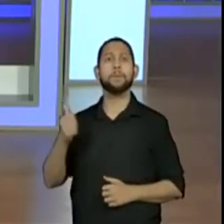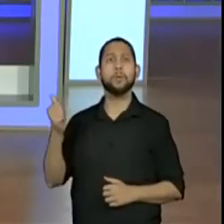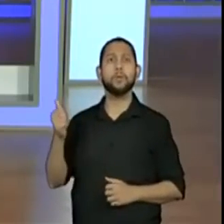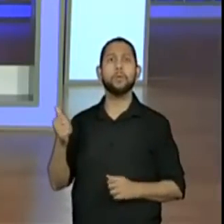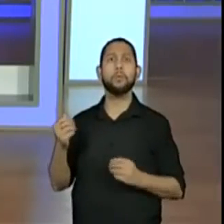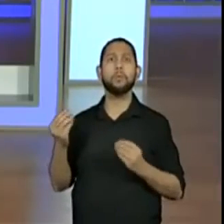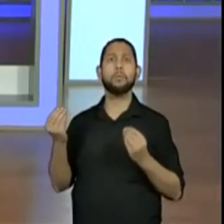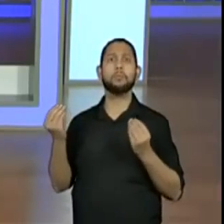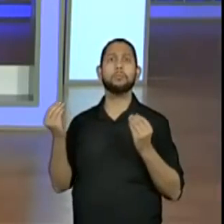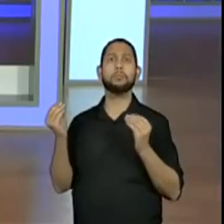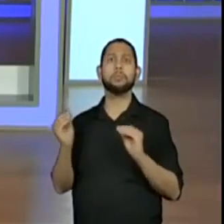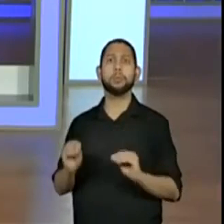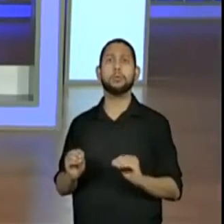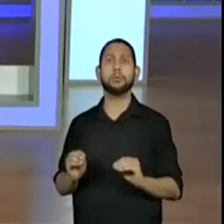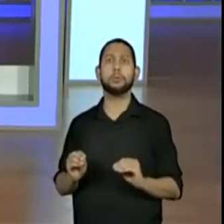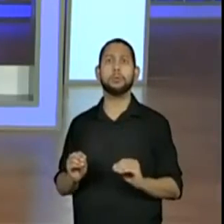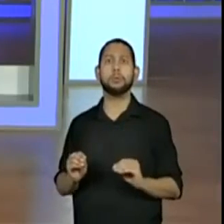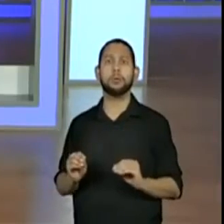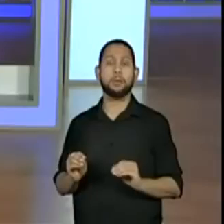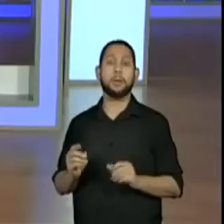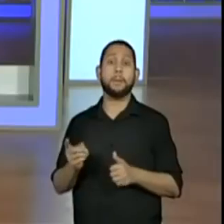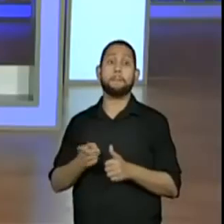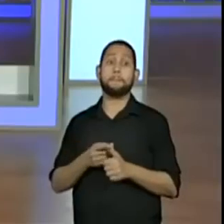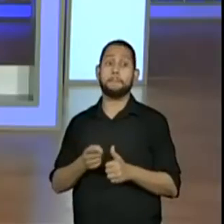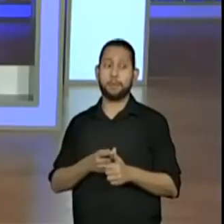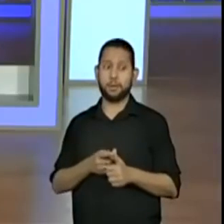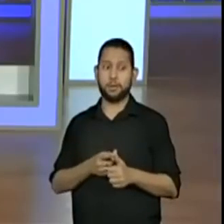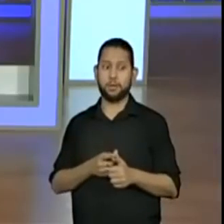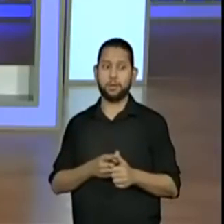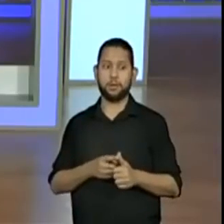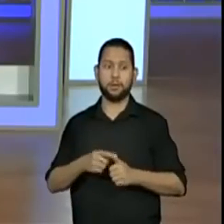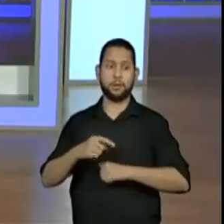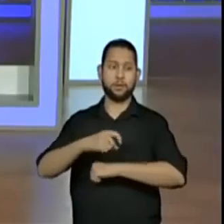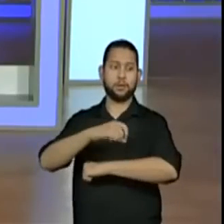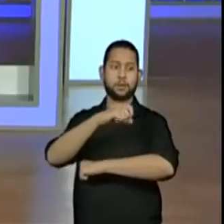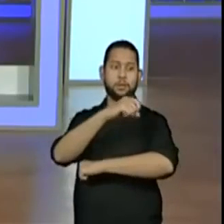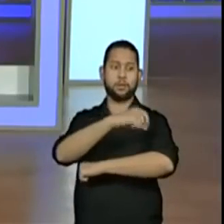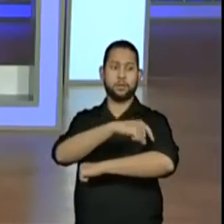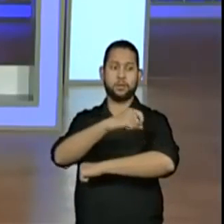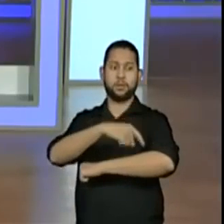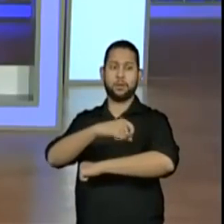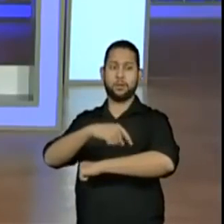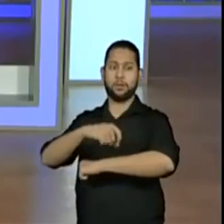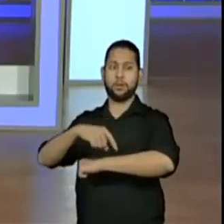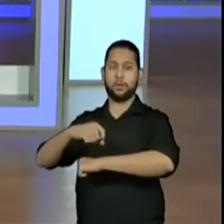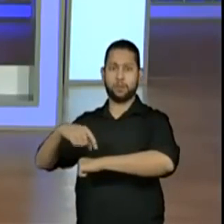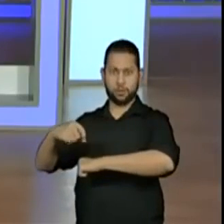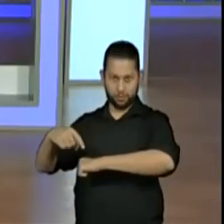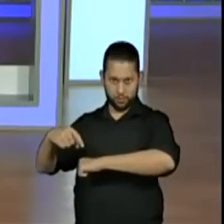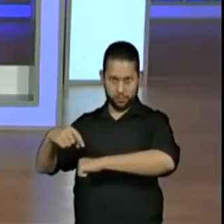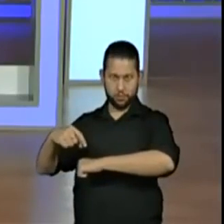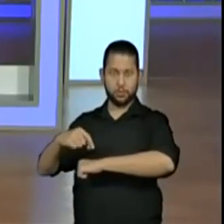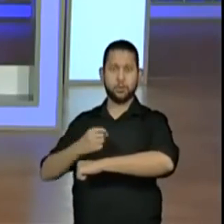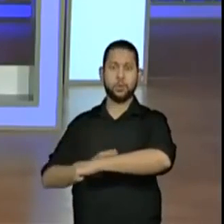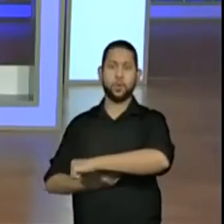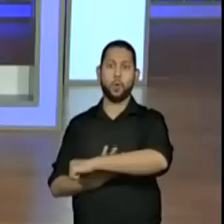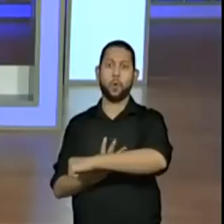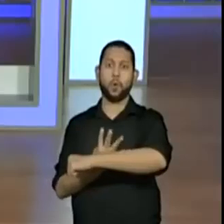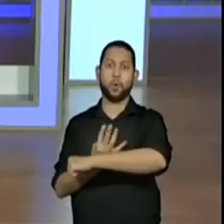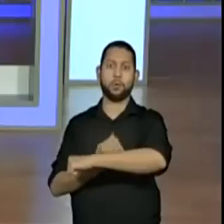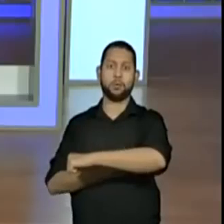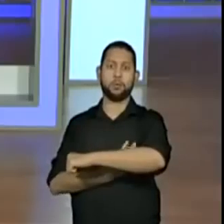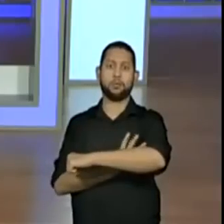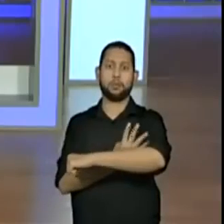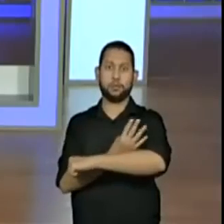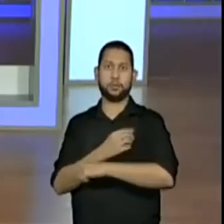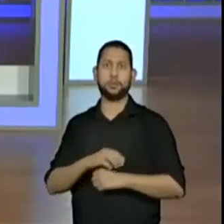minha primeira meu primeiro ensaio de horta Vamos então